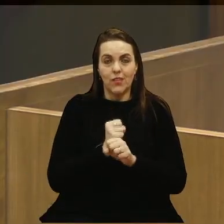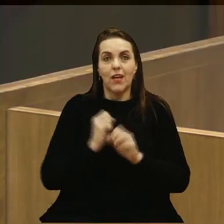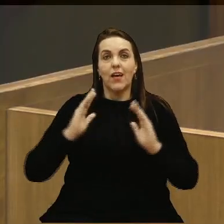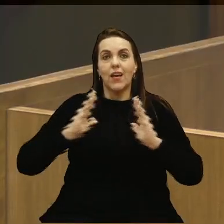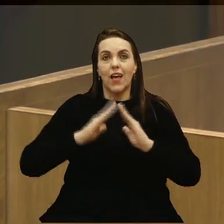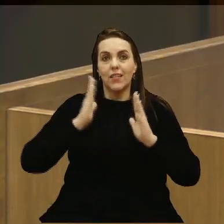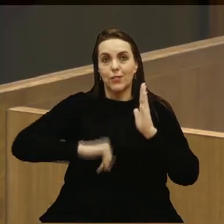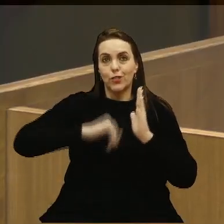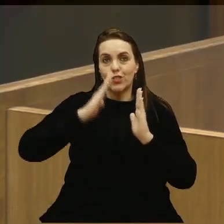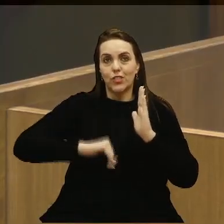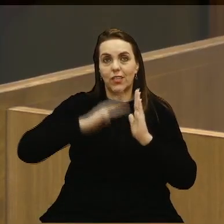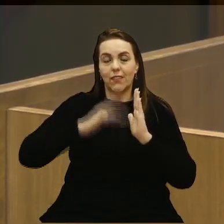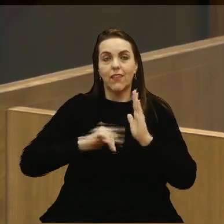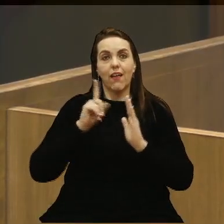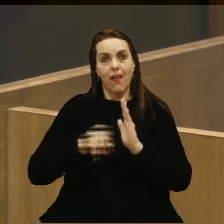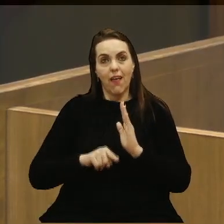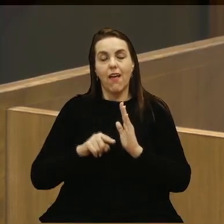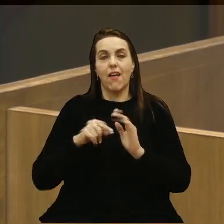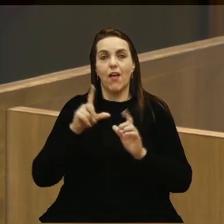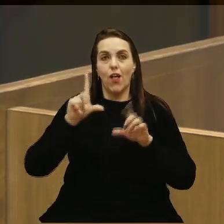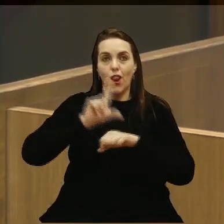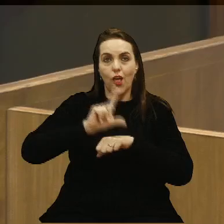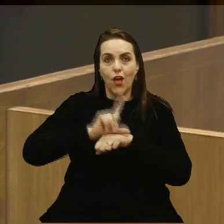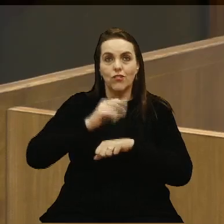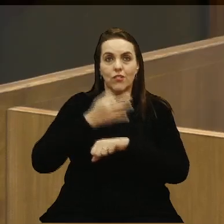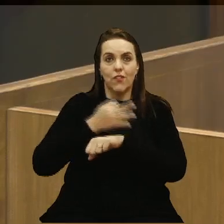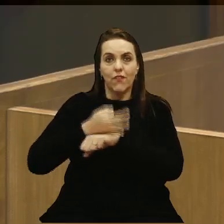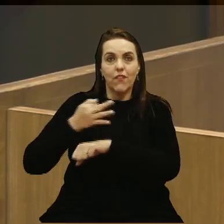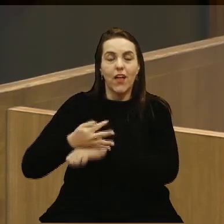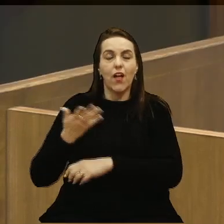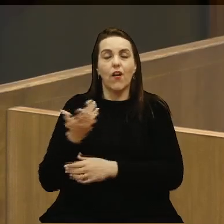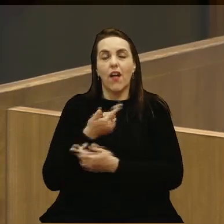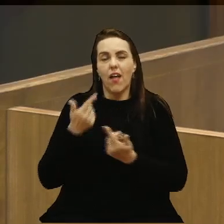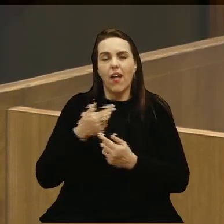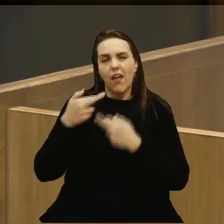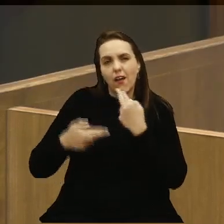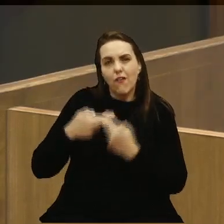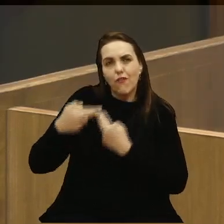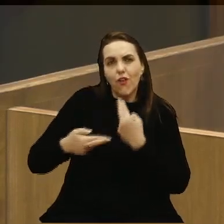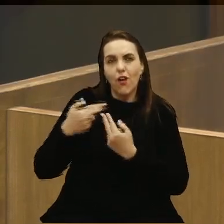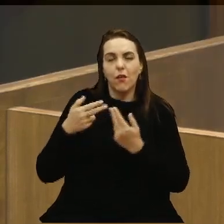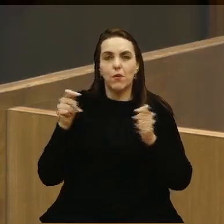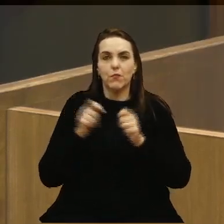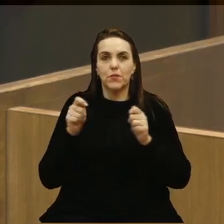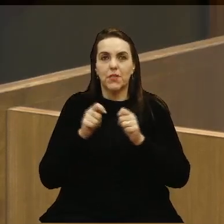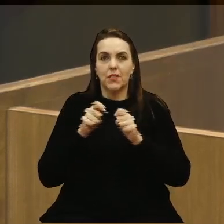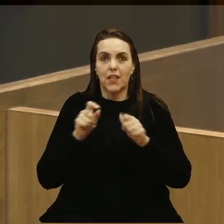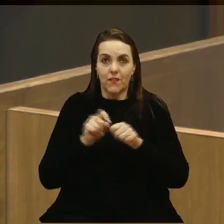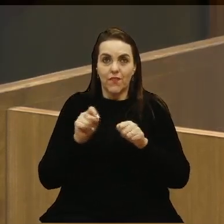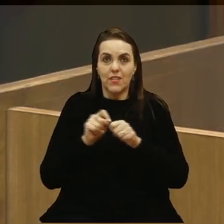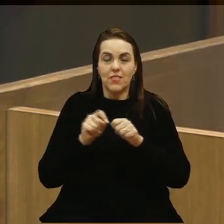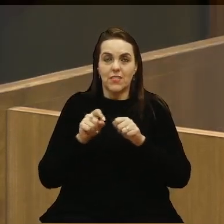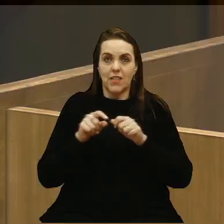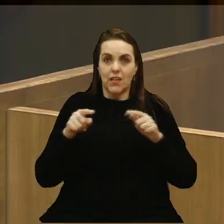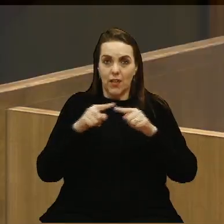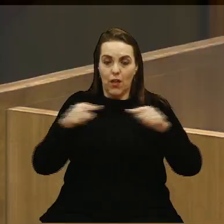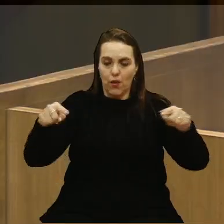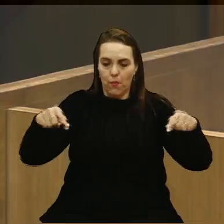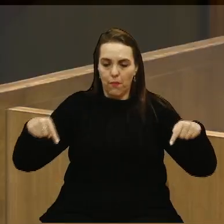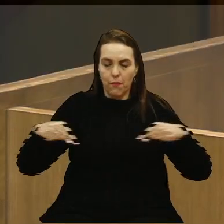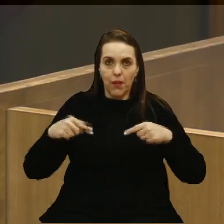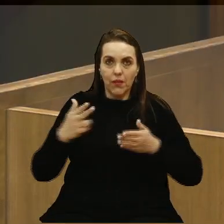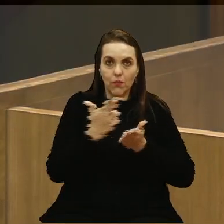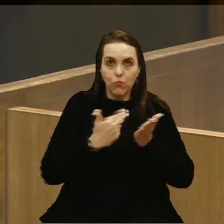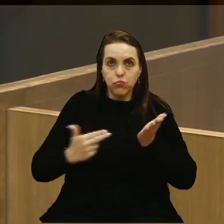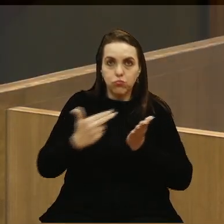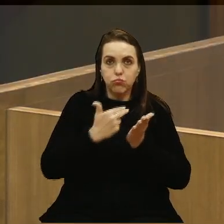tinta, é a ferragem. Você vai fazer reformas, você vai poder fazer uma planta, você ter o seu